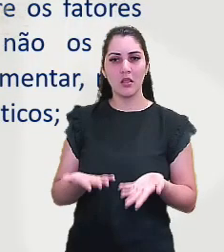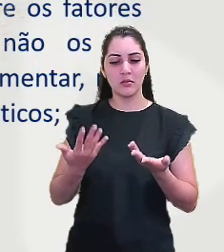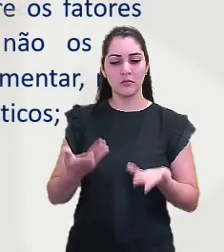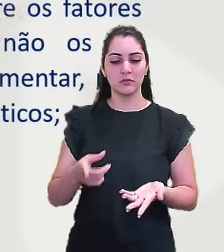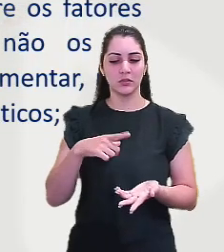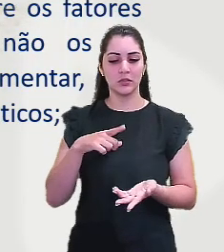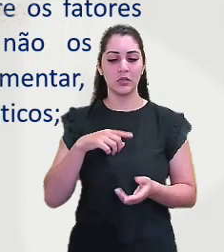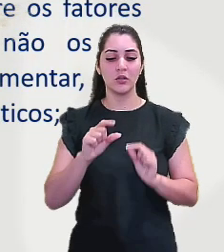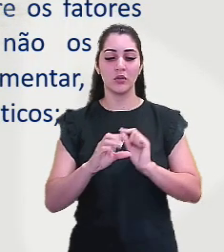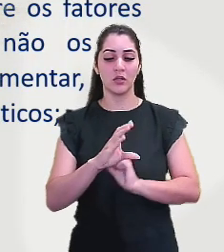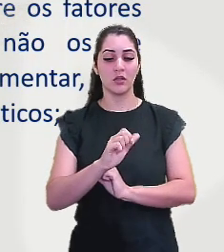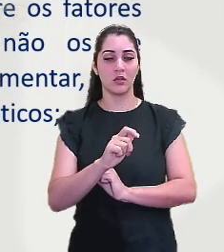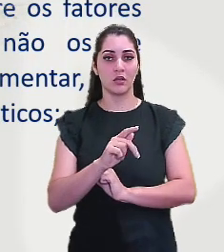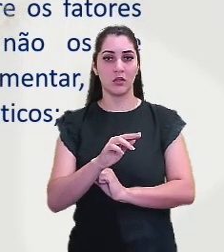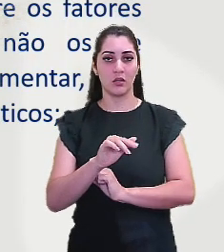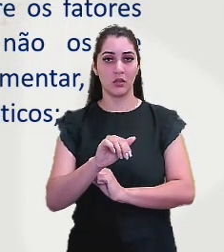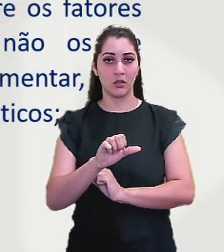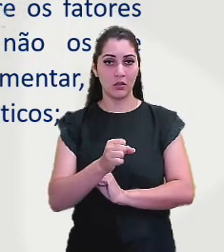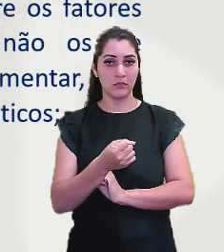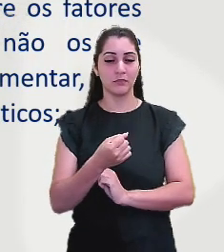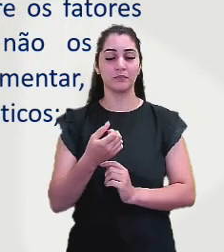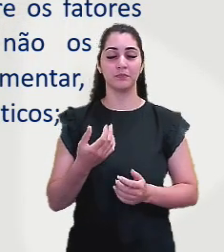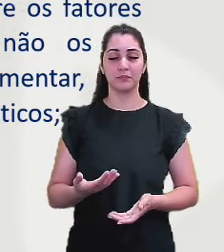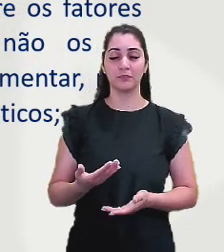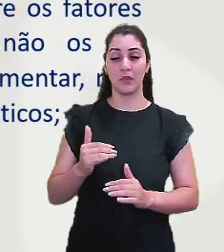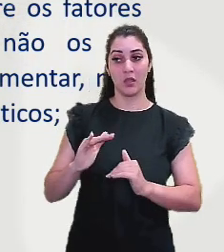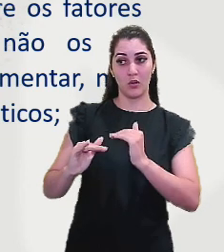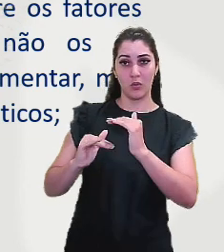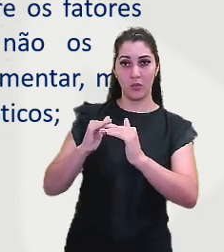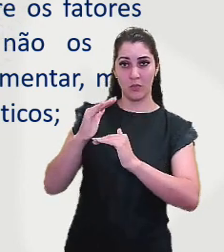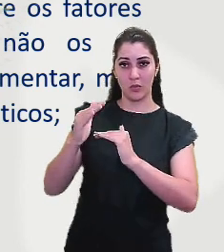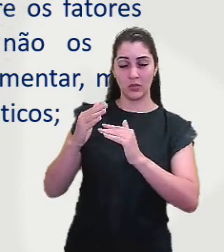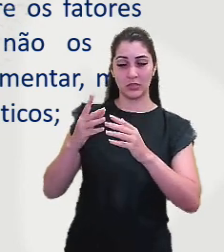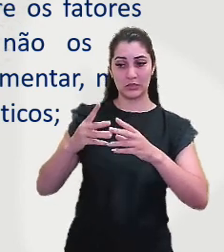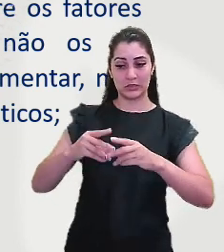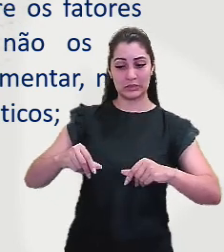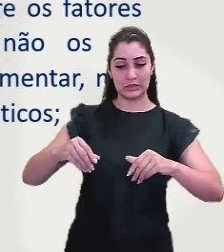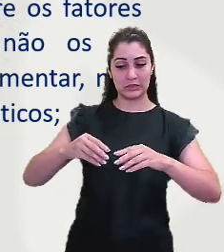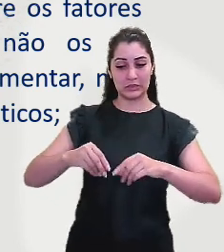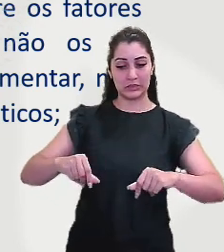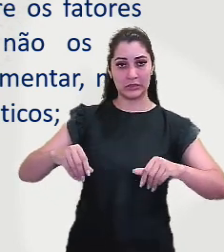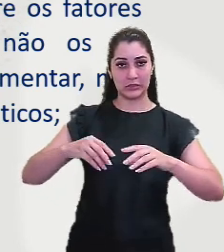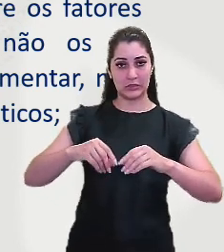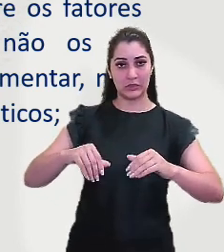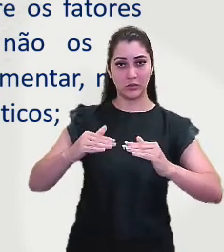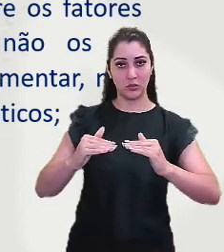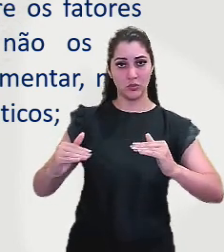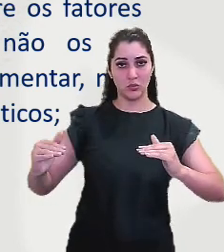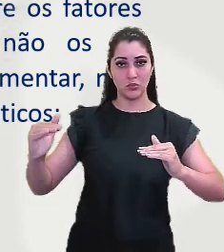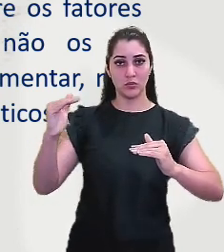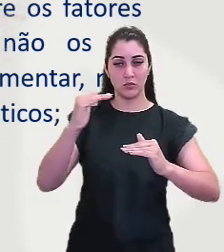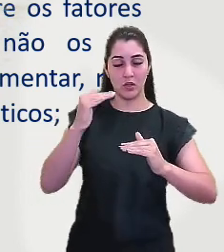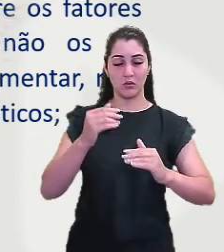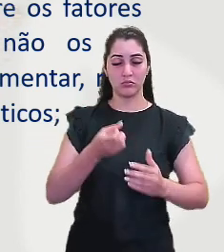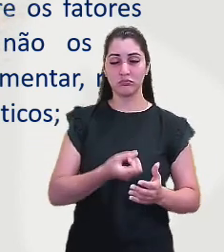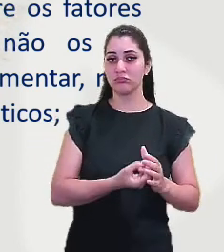que constituem declives e nos quais os processos de destruição superam os de